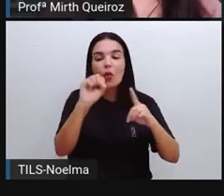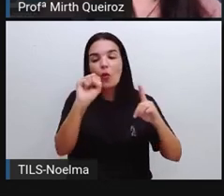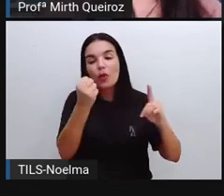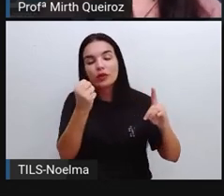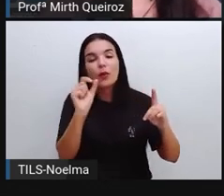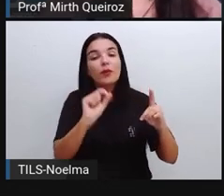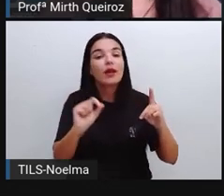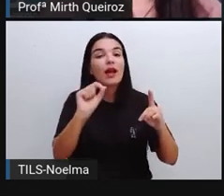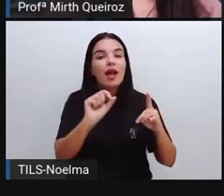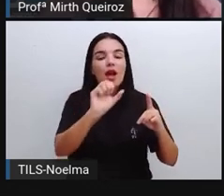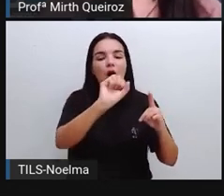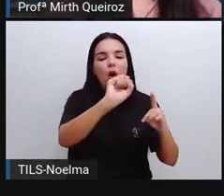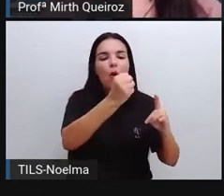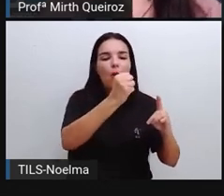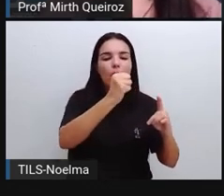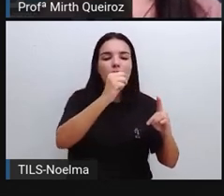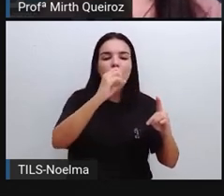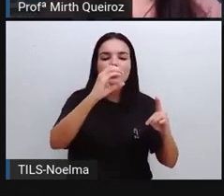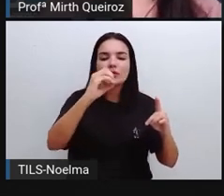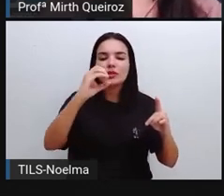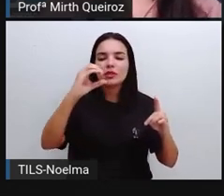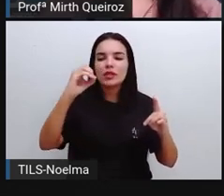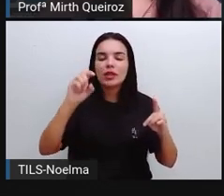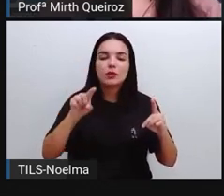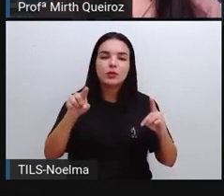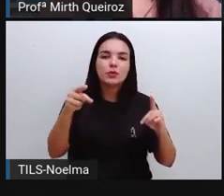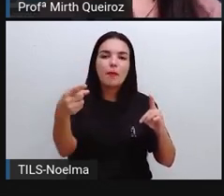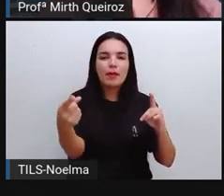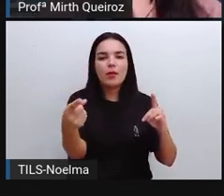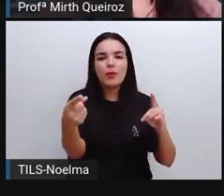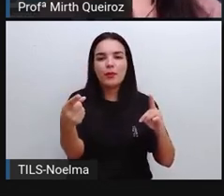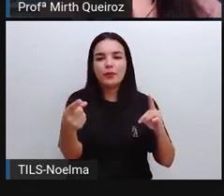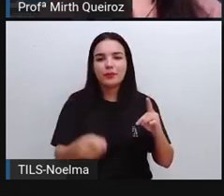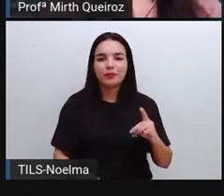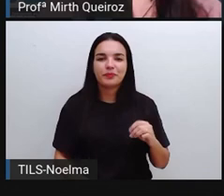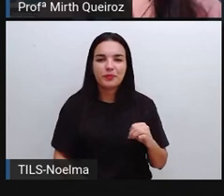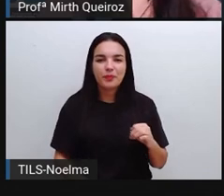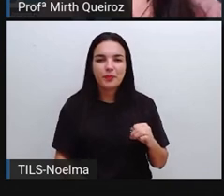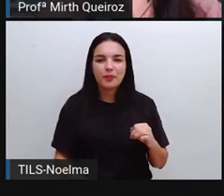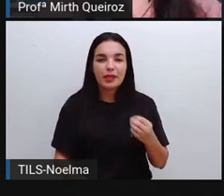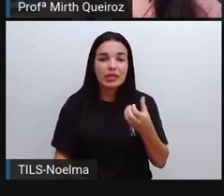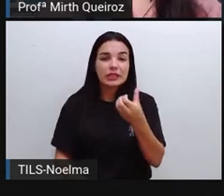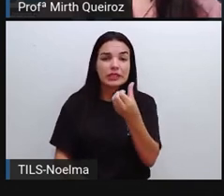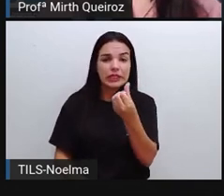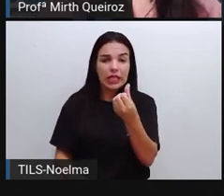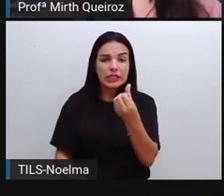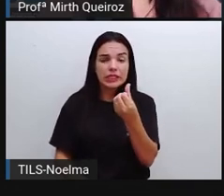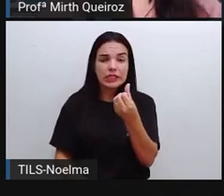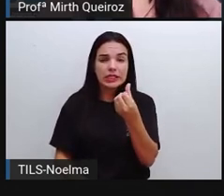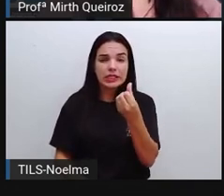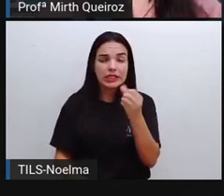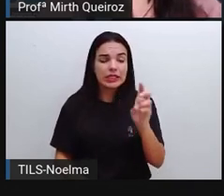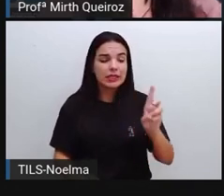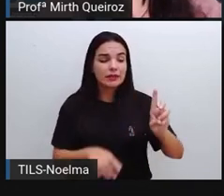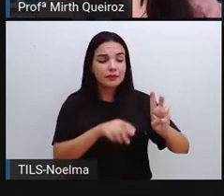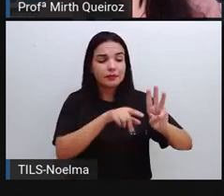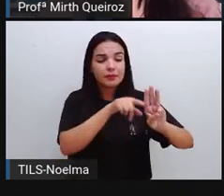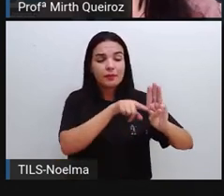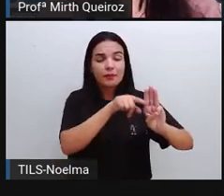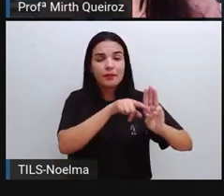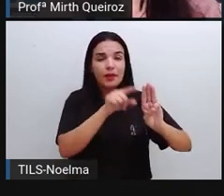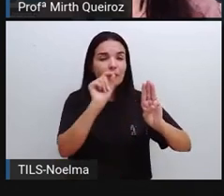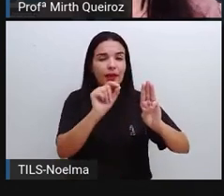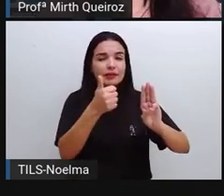mandou esses em 8 vezes 100.000 oito vezes nós vamos ter 800 mil e seis centenas cada